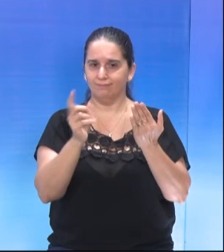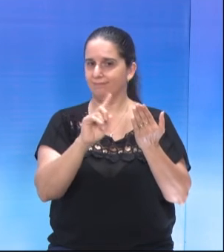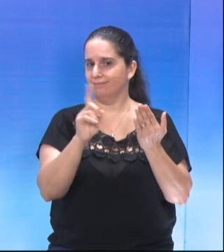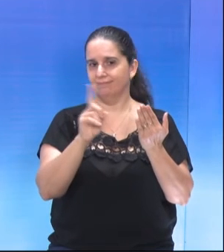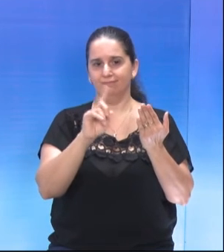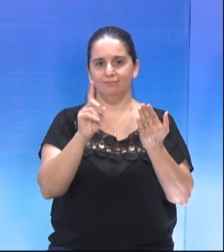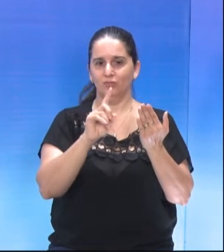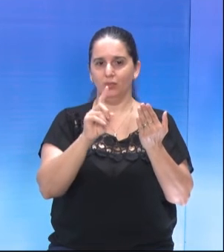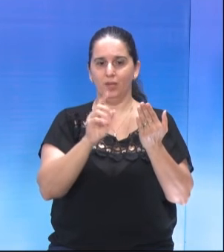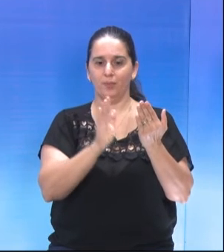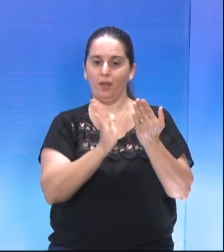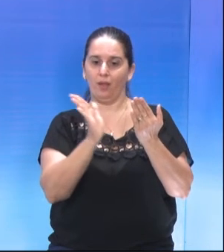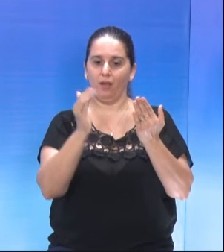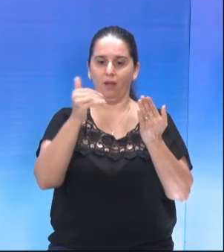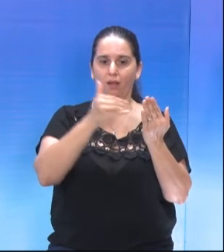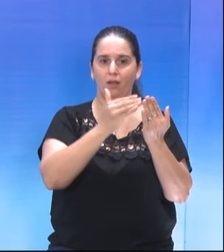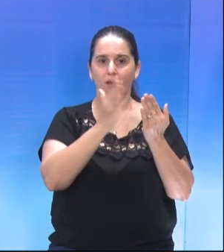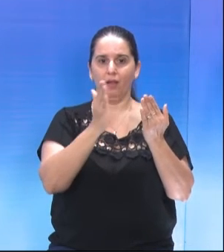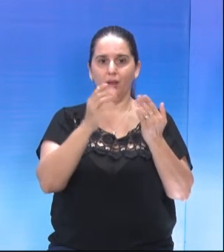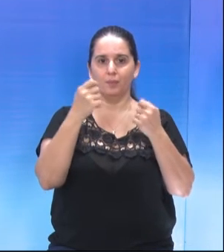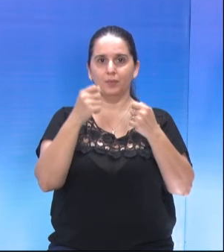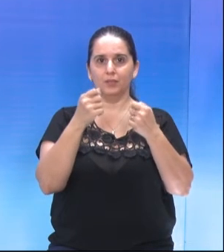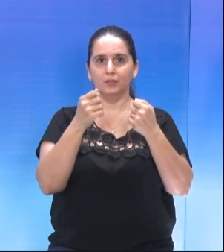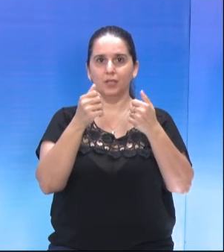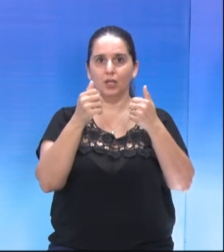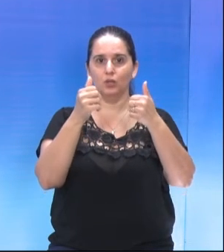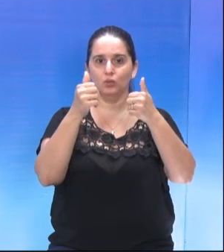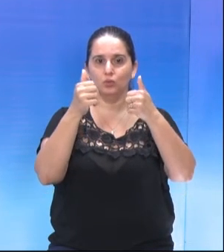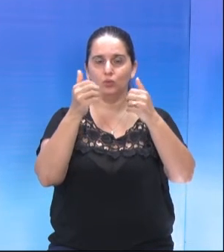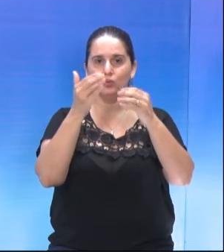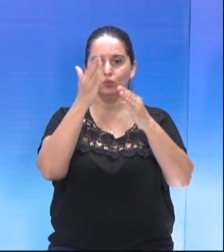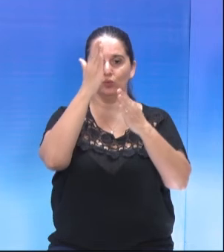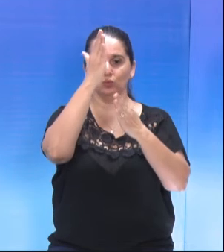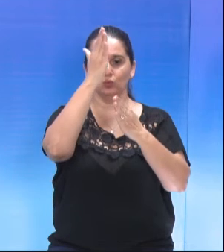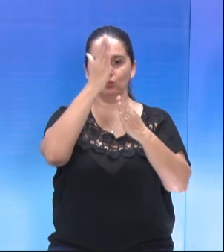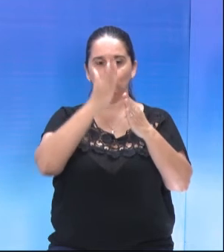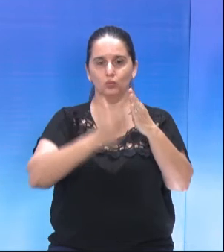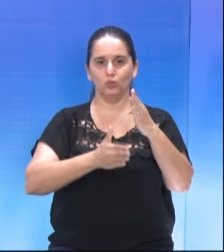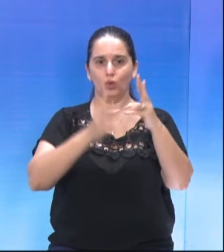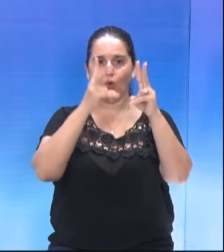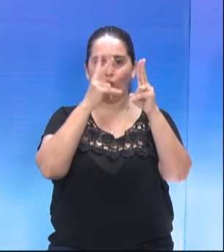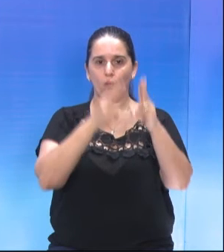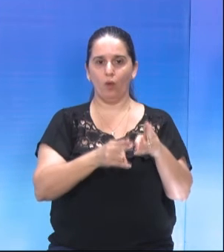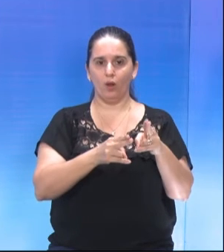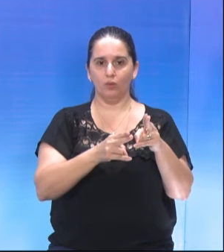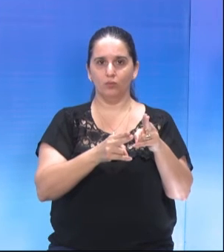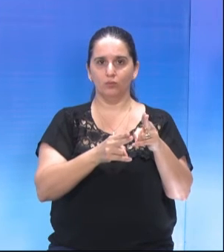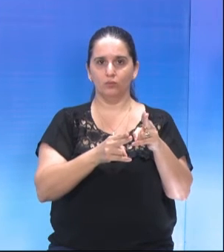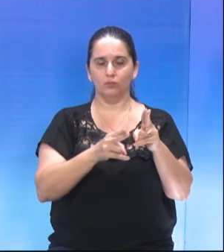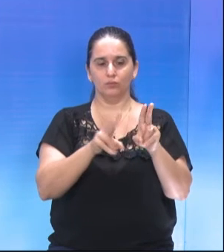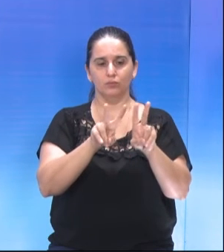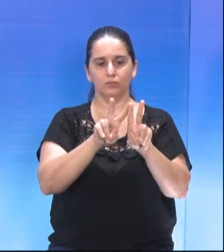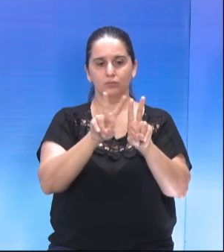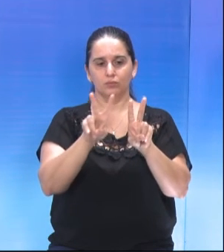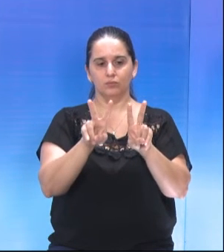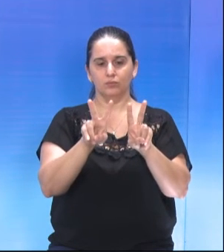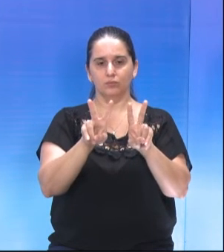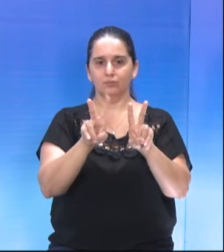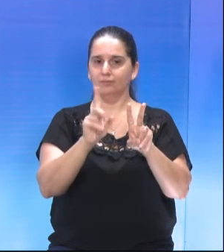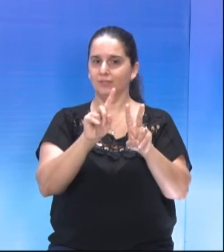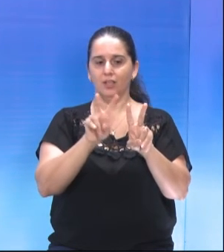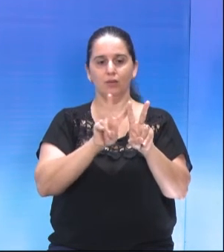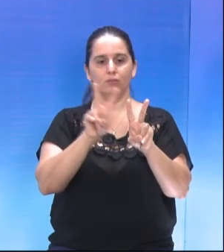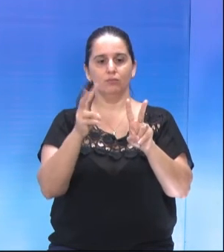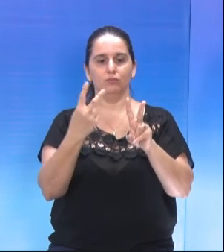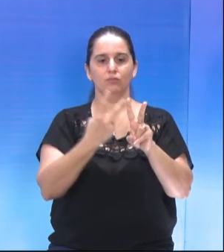esta estrutura ela não é simétrica, porque para ser simétrica, elas tinham que ser os dois lados iguais, na mesma